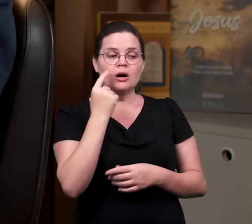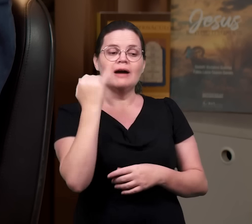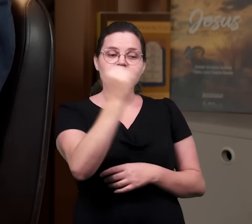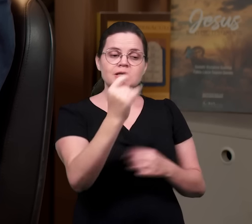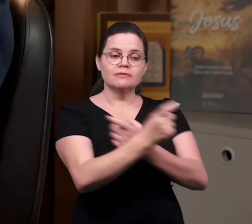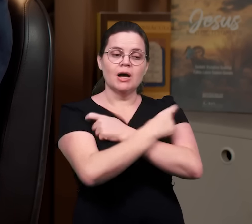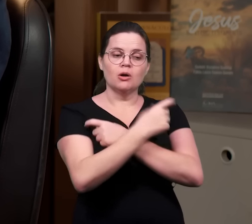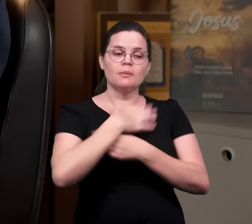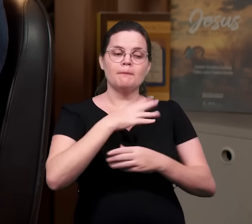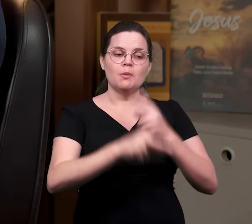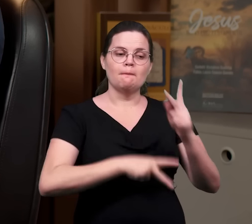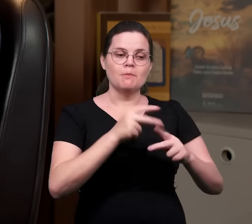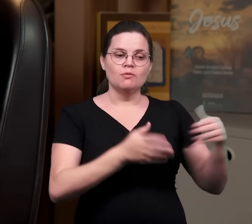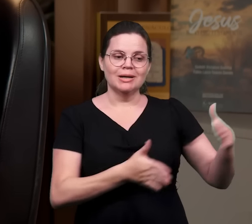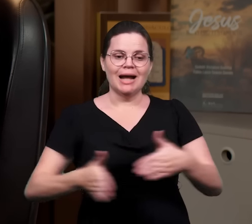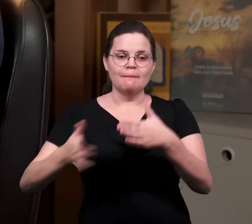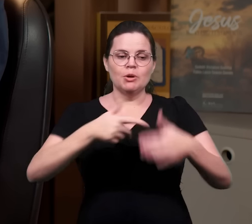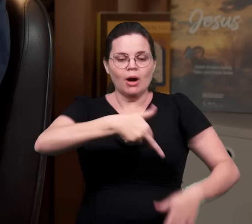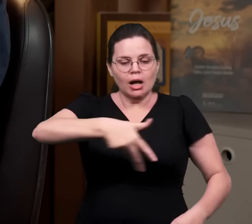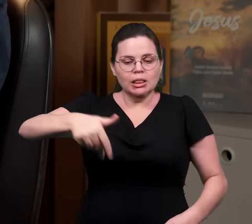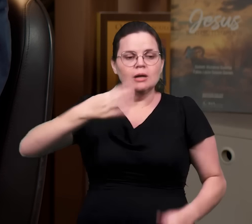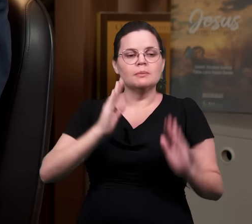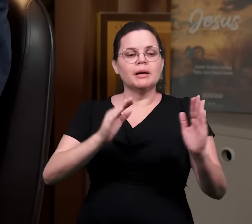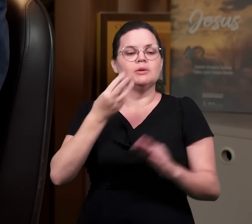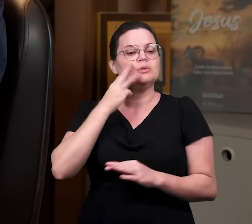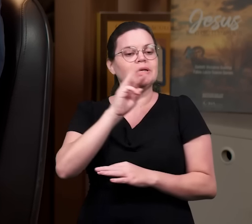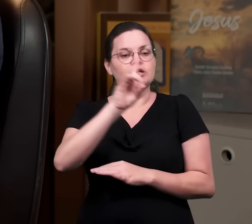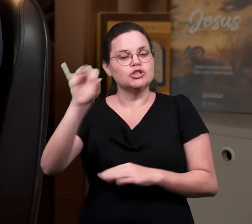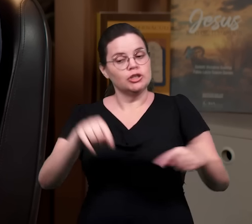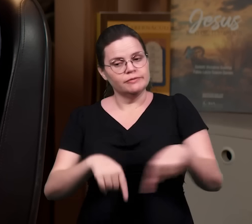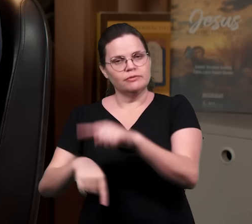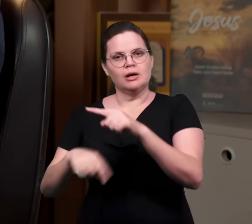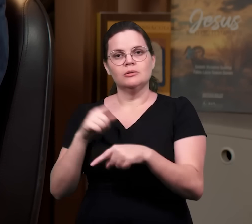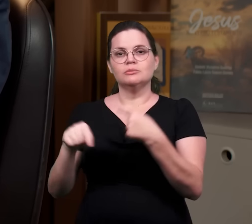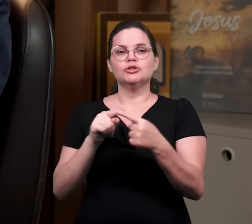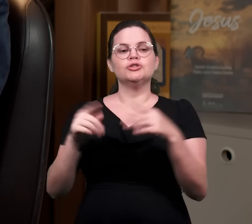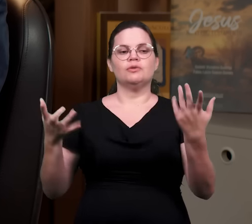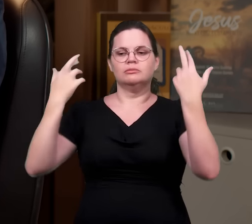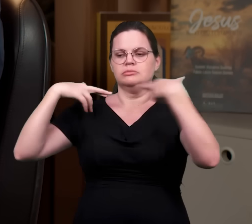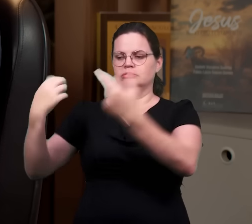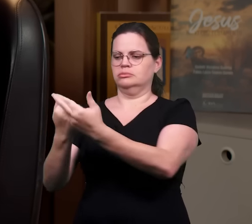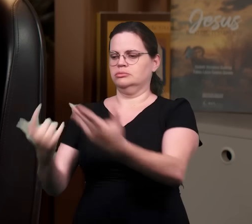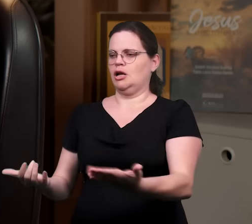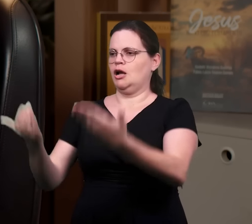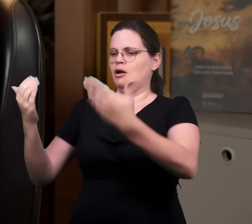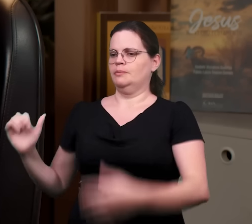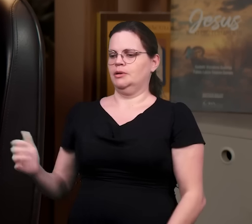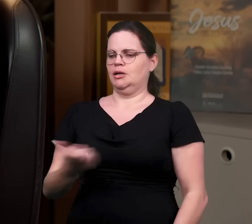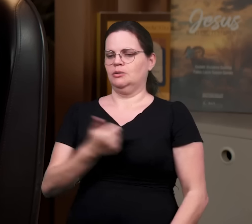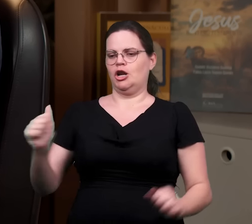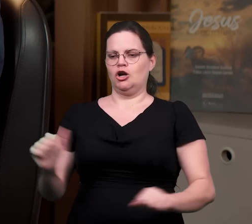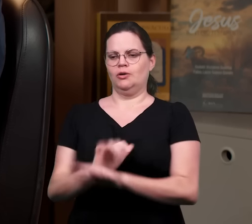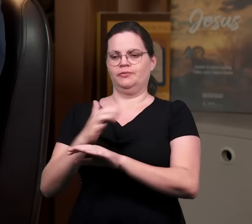meu povo saia a caminho de 3 dias, e o propósito, por quê? Para sacrificar o meu nome, para glorificar o